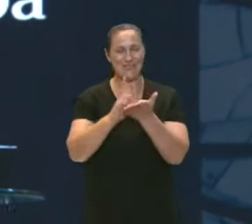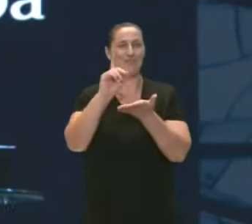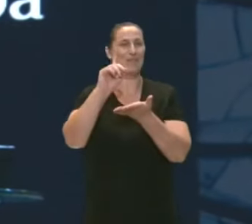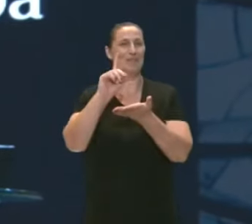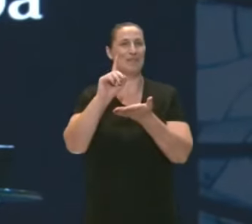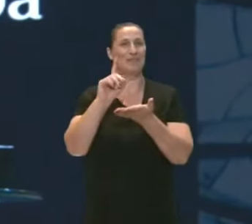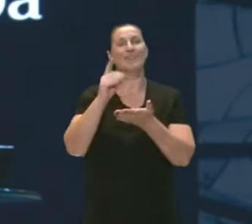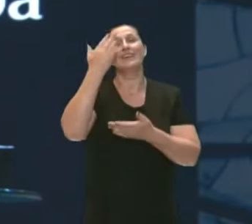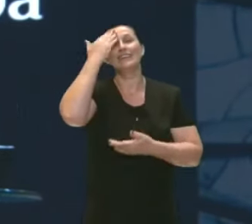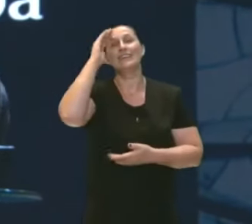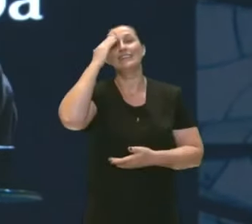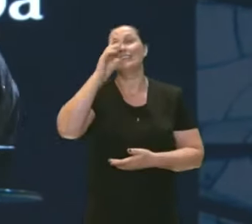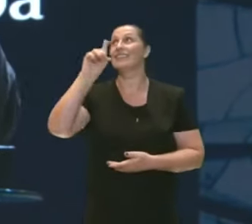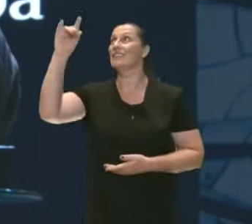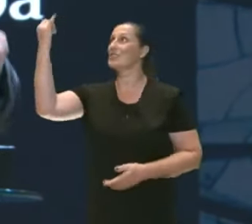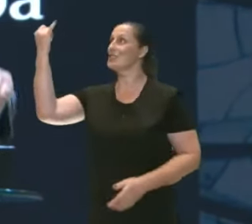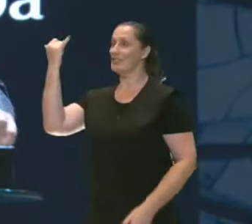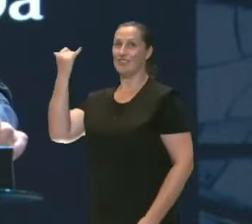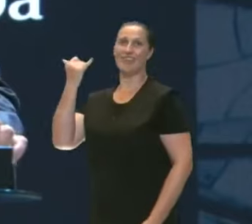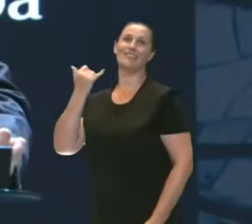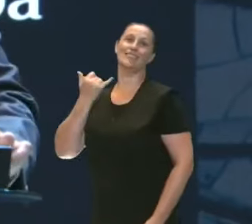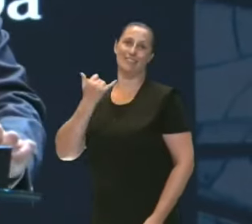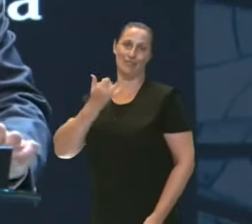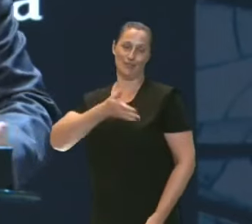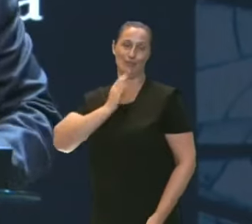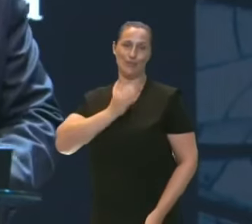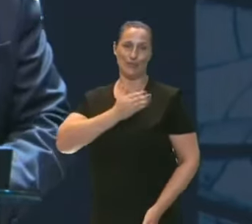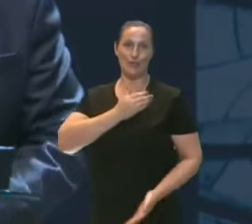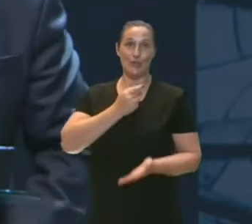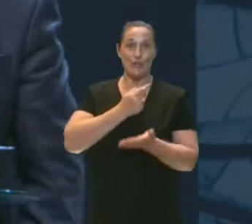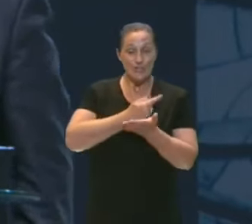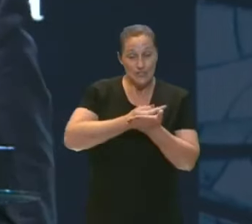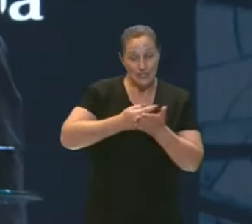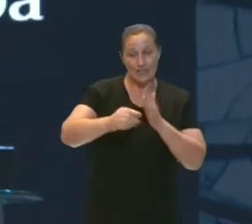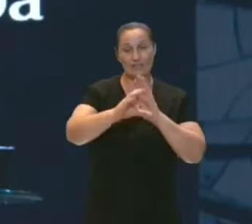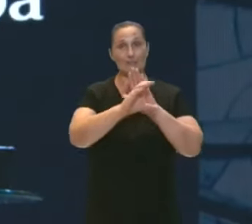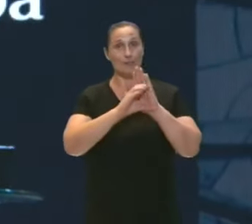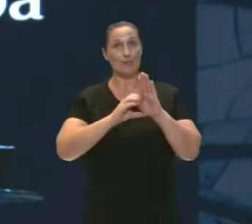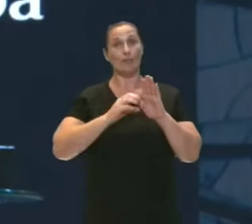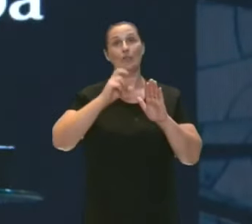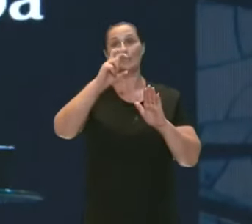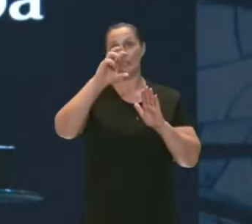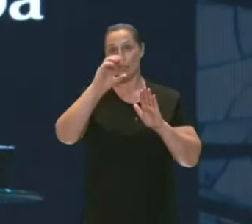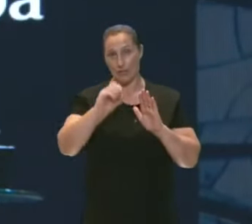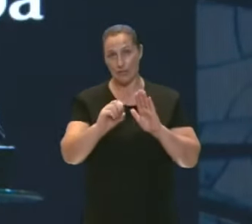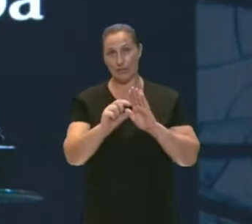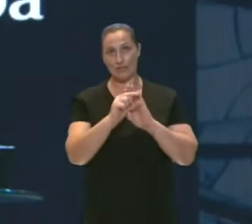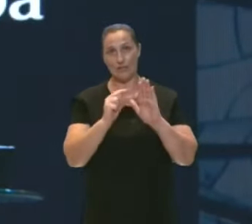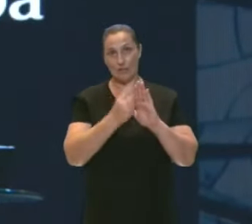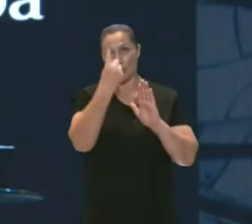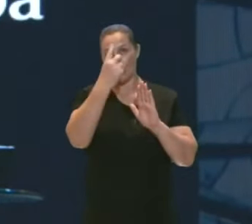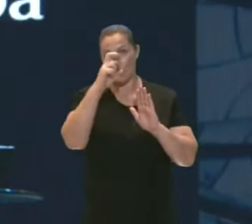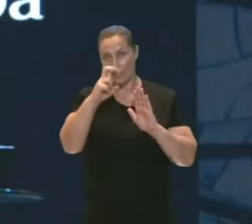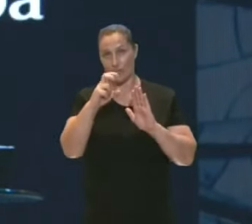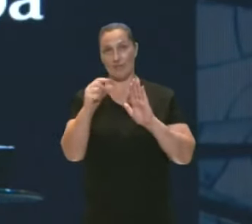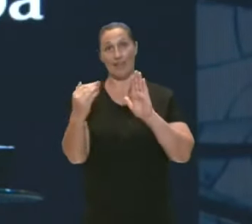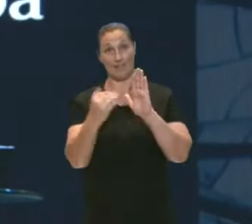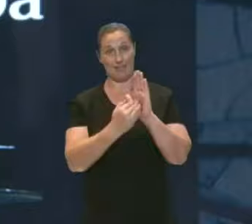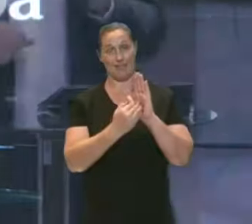Deus trouxe para nós nessa noite. Gênesis 50, versículo 15 a 25. Diz assim a palavra de